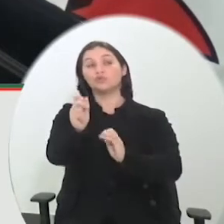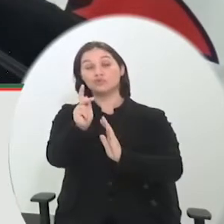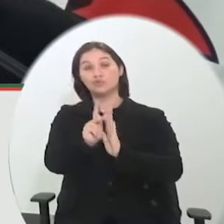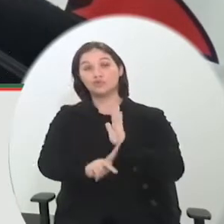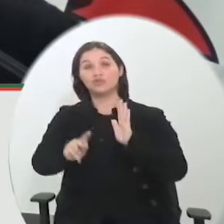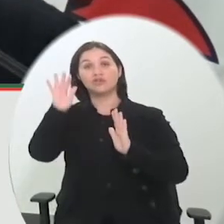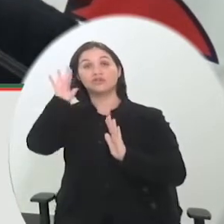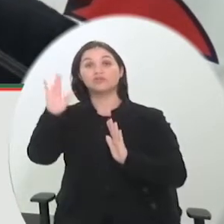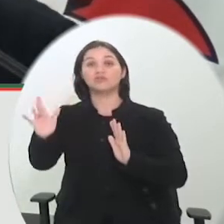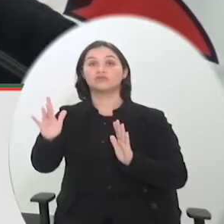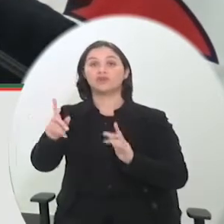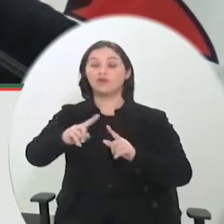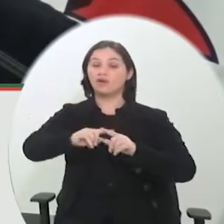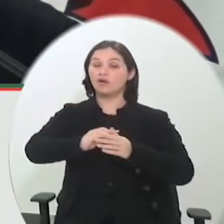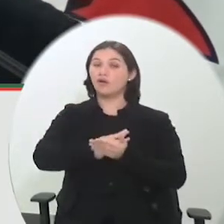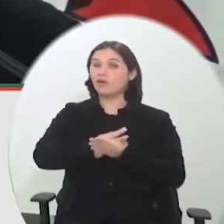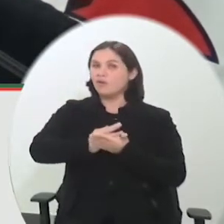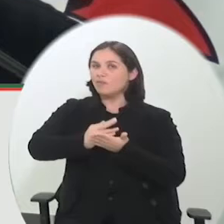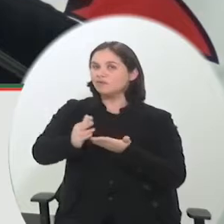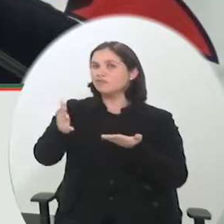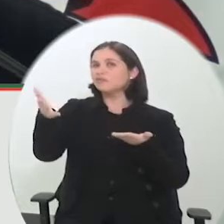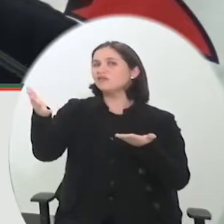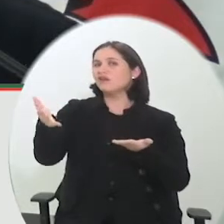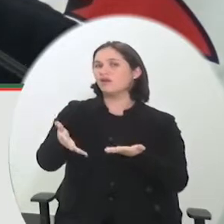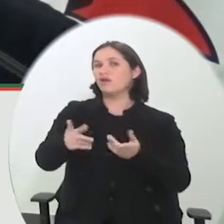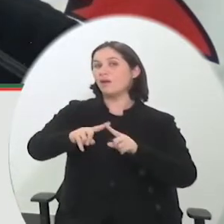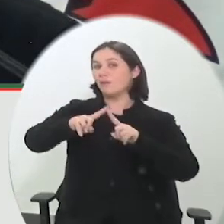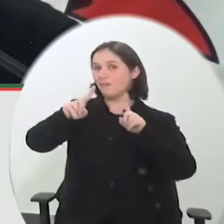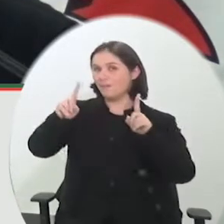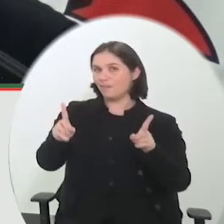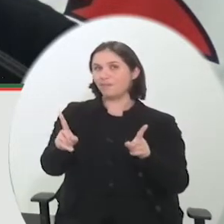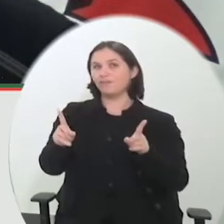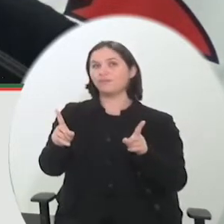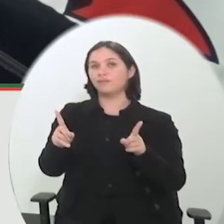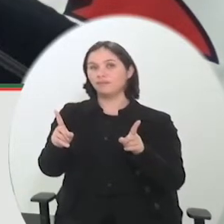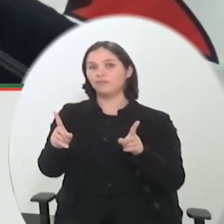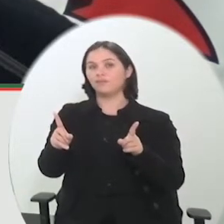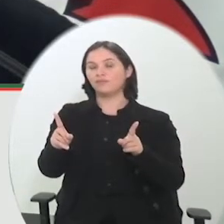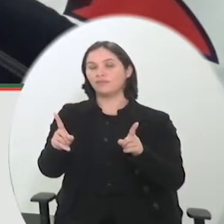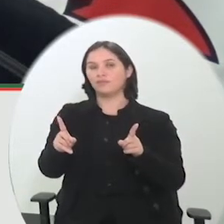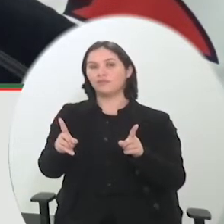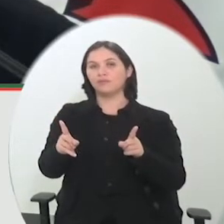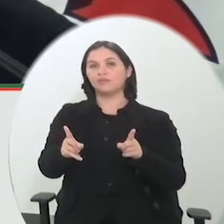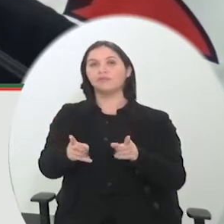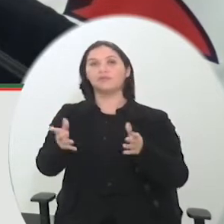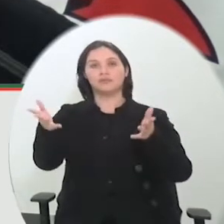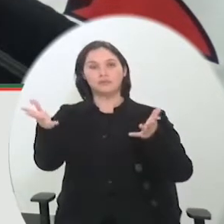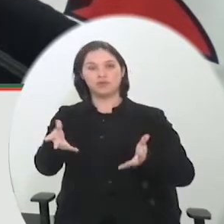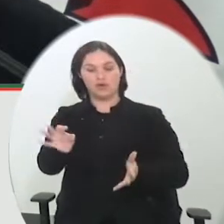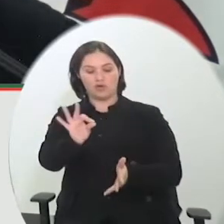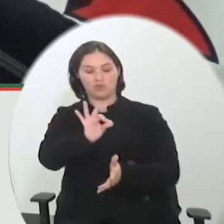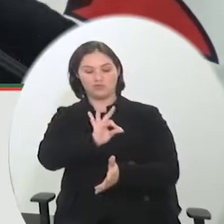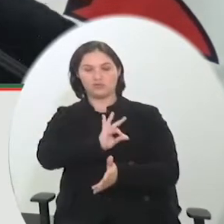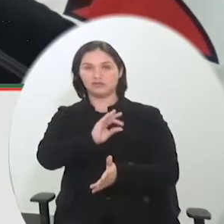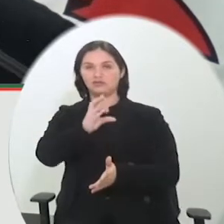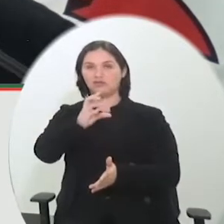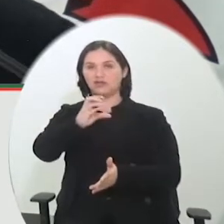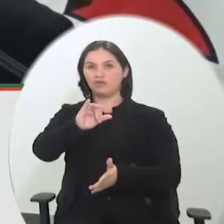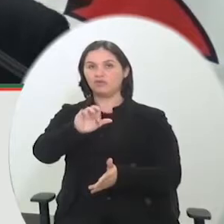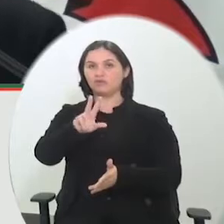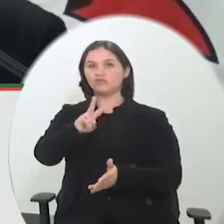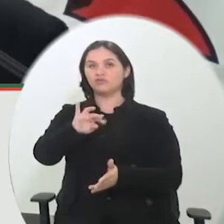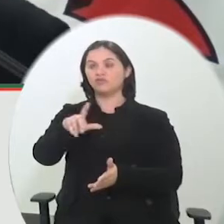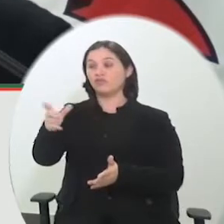uma trajetória vencedora, razão pela qual concito a todos os policiais civis da 6ª